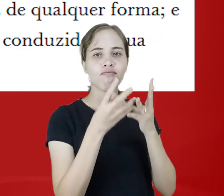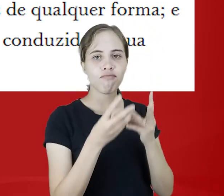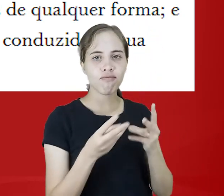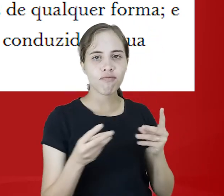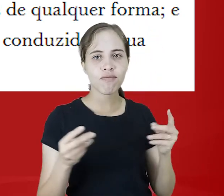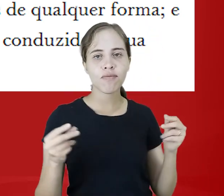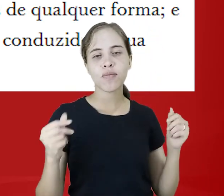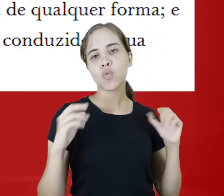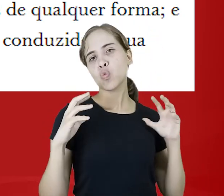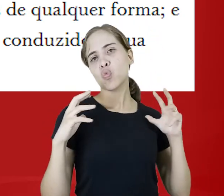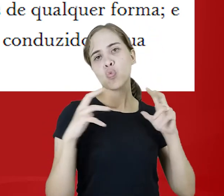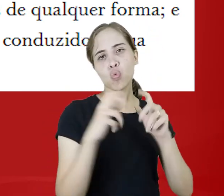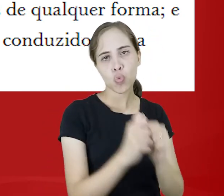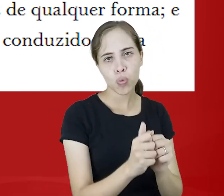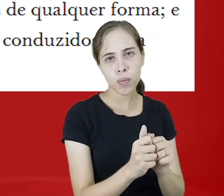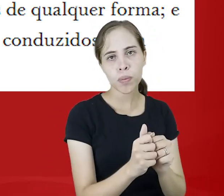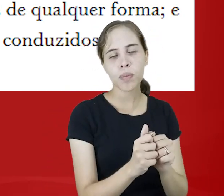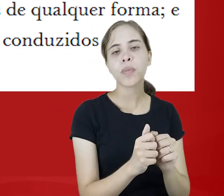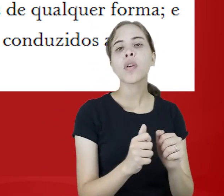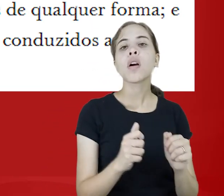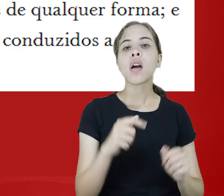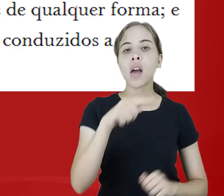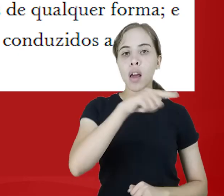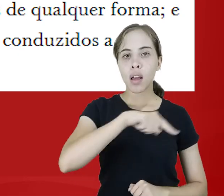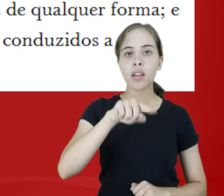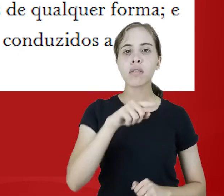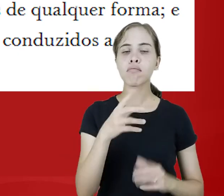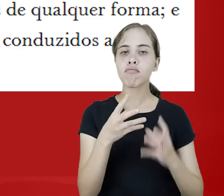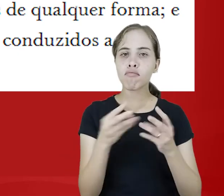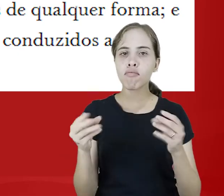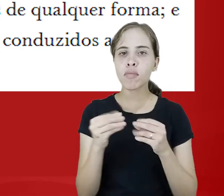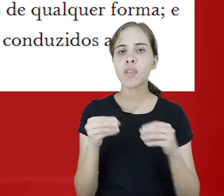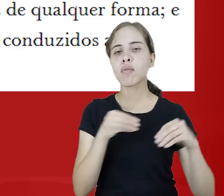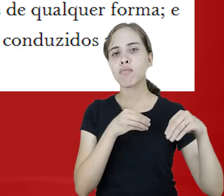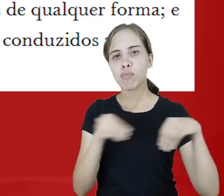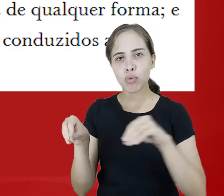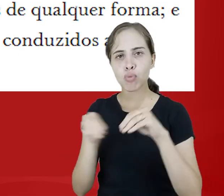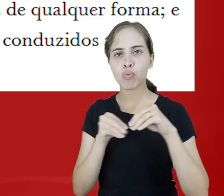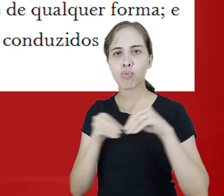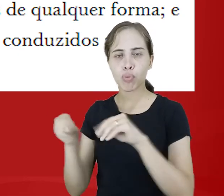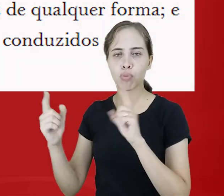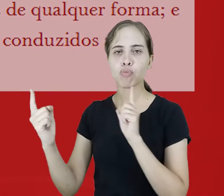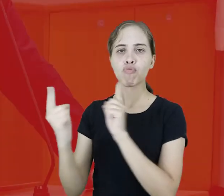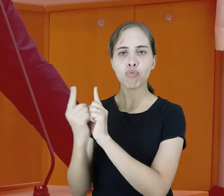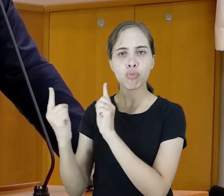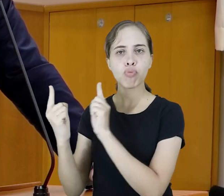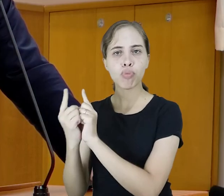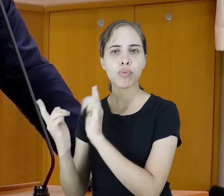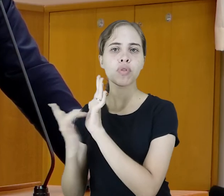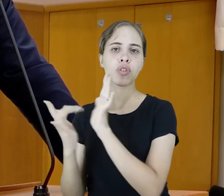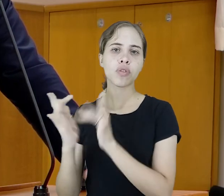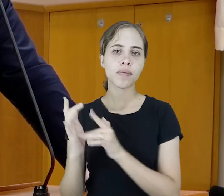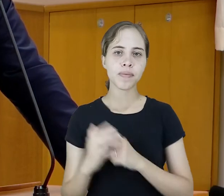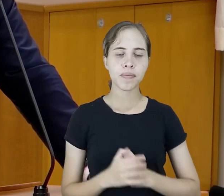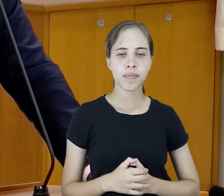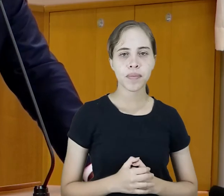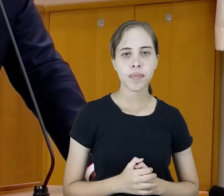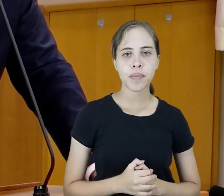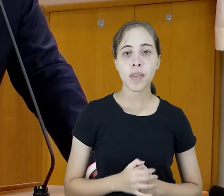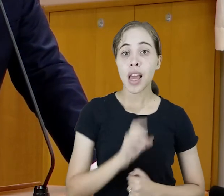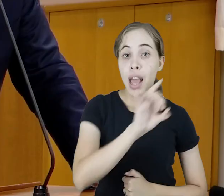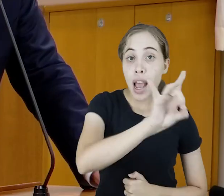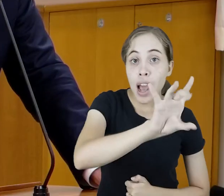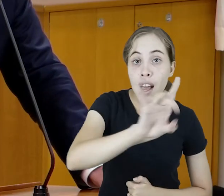a todos, à medida que foram conduzidos à sua presença. Cada